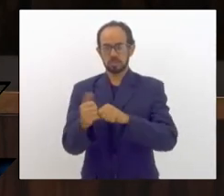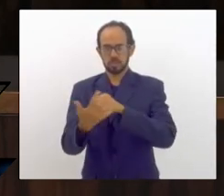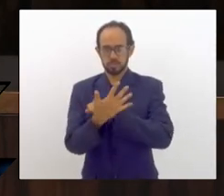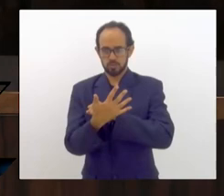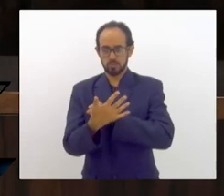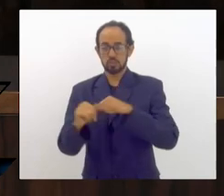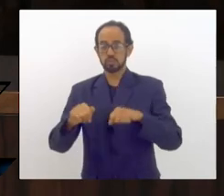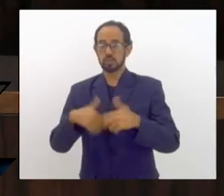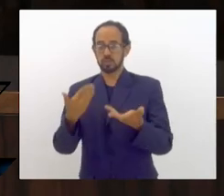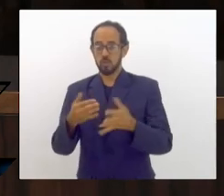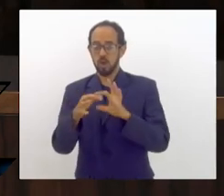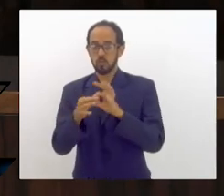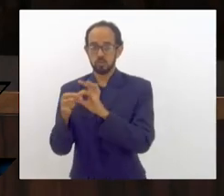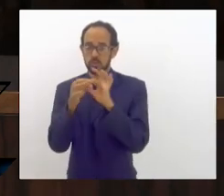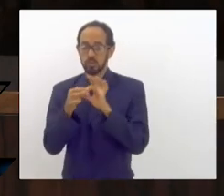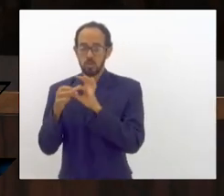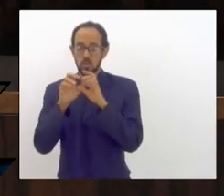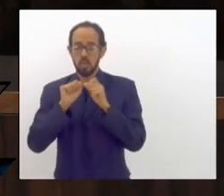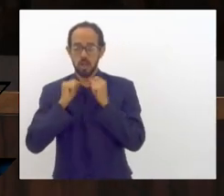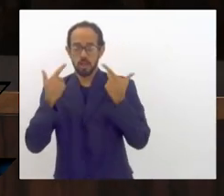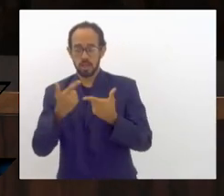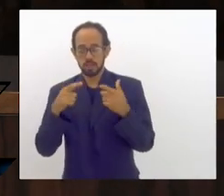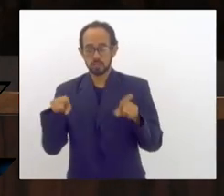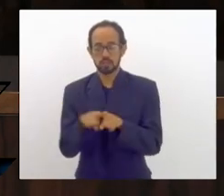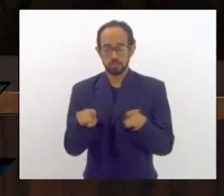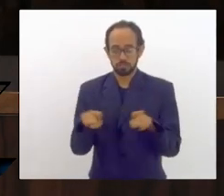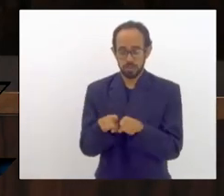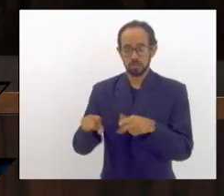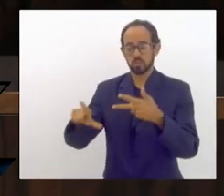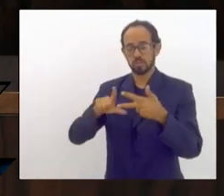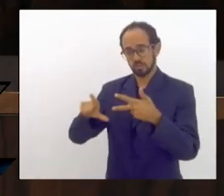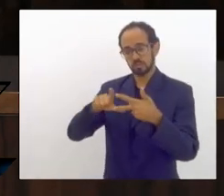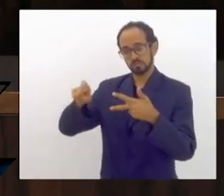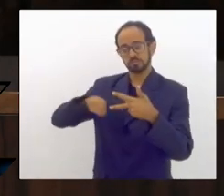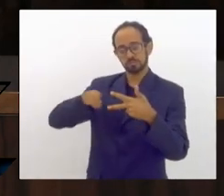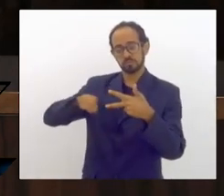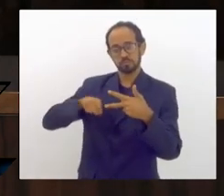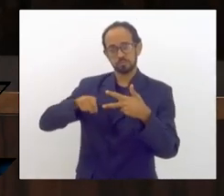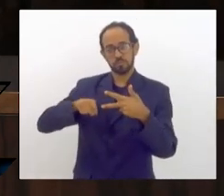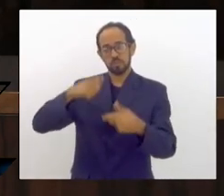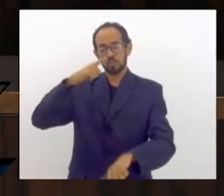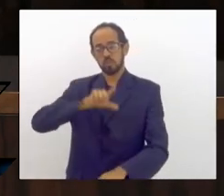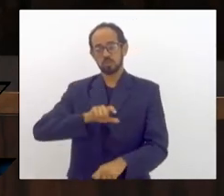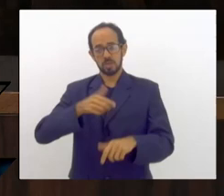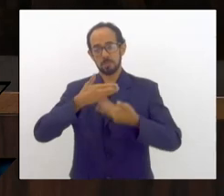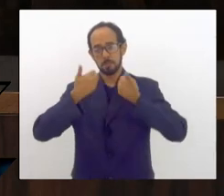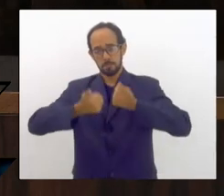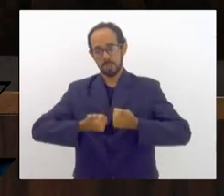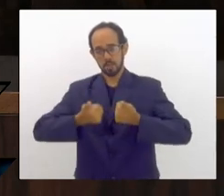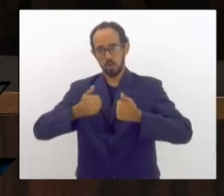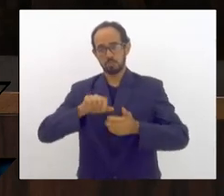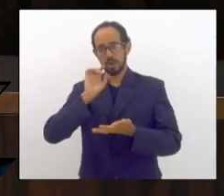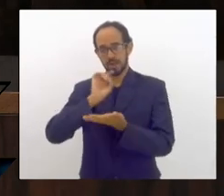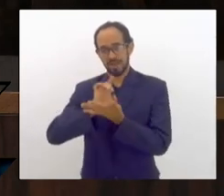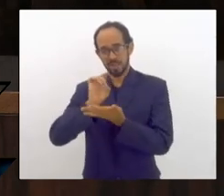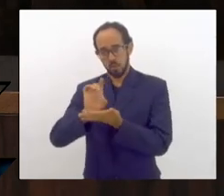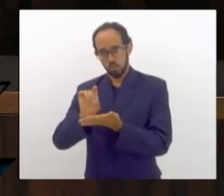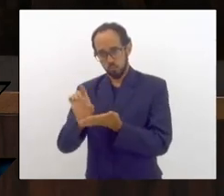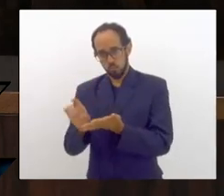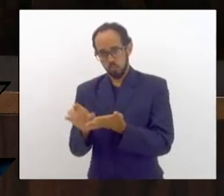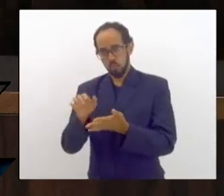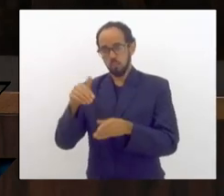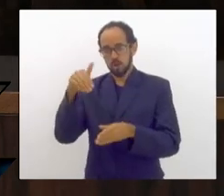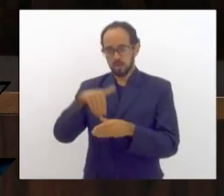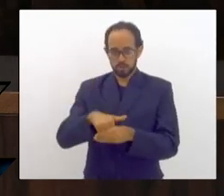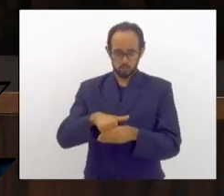da Assembleia, né, do Legislativo e do Executivo, que a gente pode chegar o melhor para cada bairro, para cada eleitor